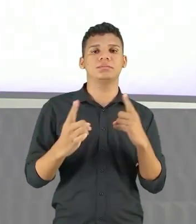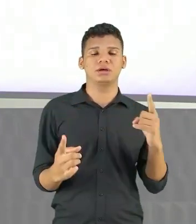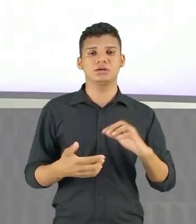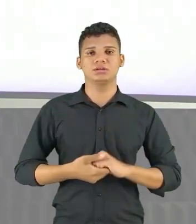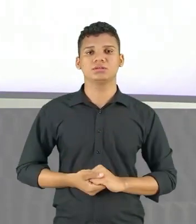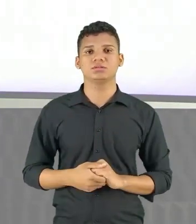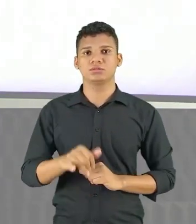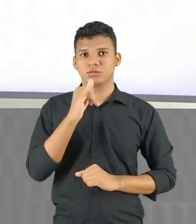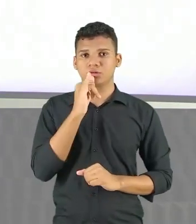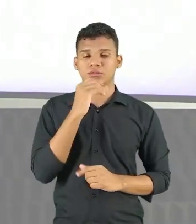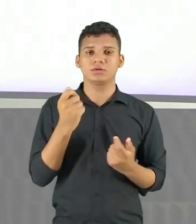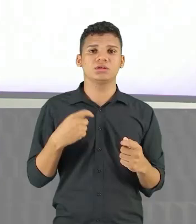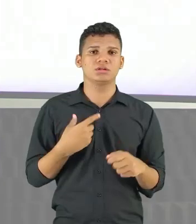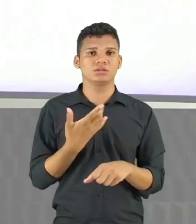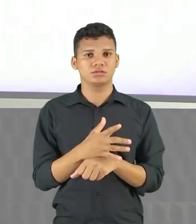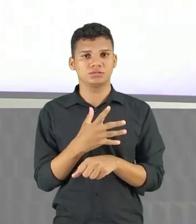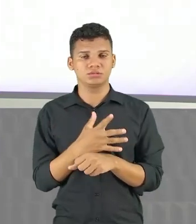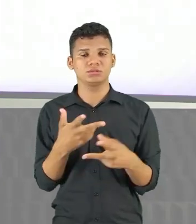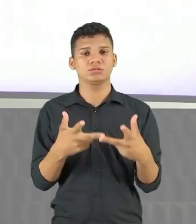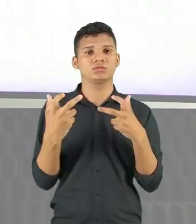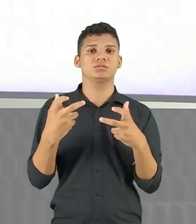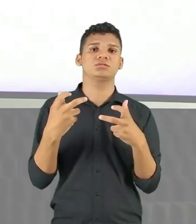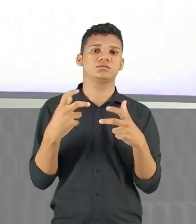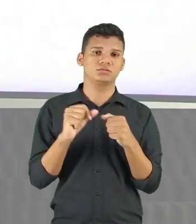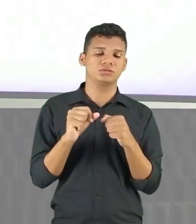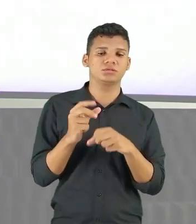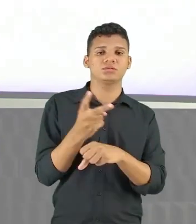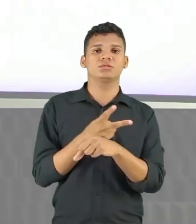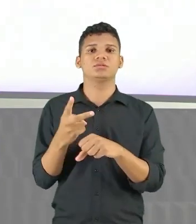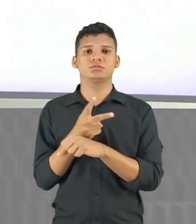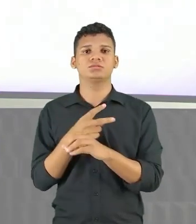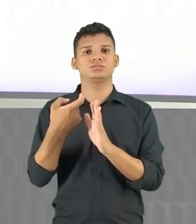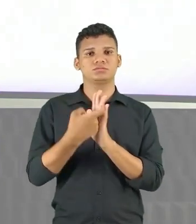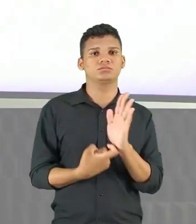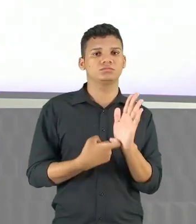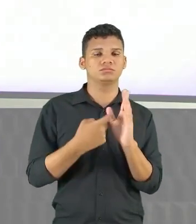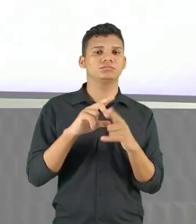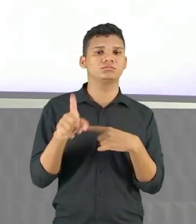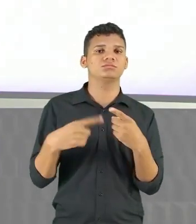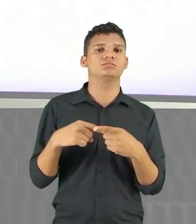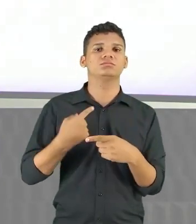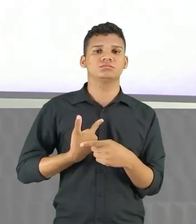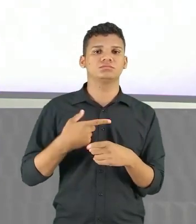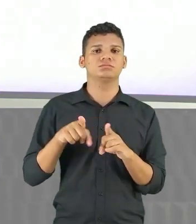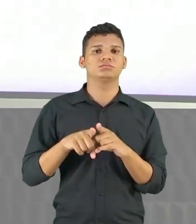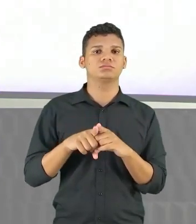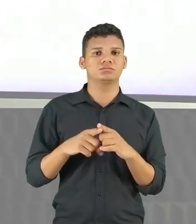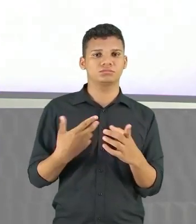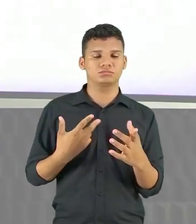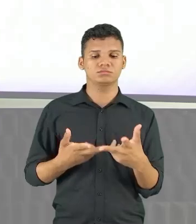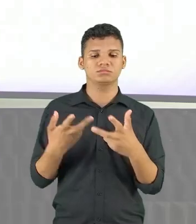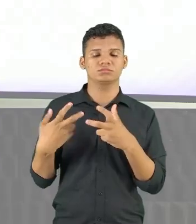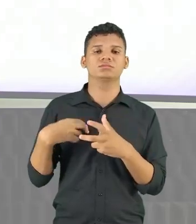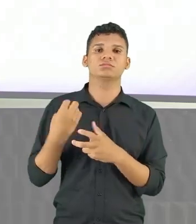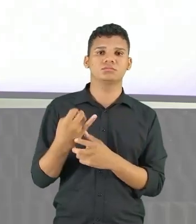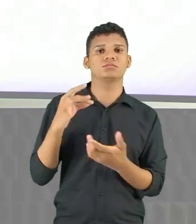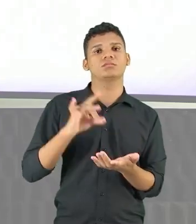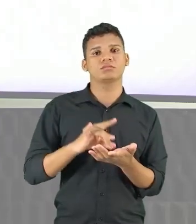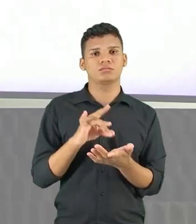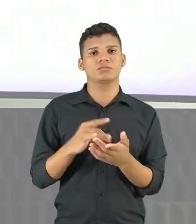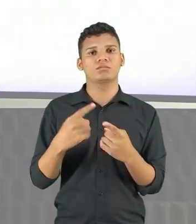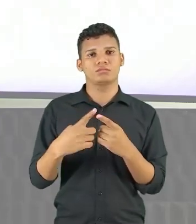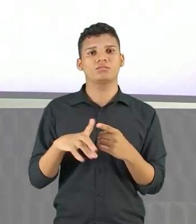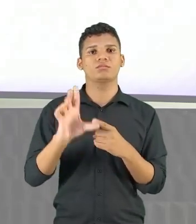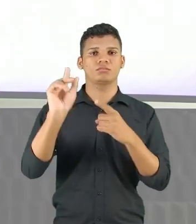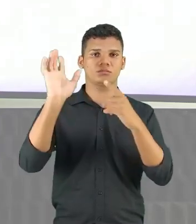essa habilidade de fazer essa busca no texto, né? E aí eu vou para as alternativas e depois a gente vai conferir se está coerente com aquilo que eu